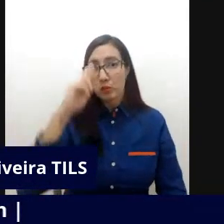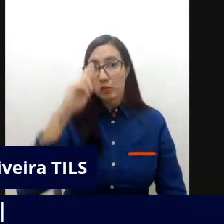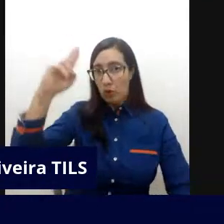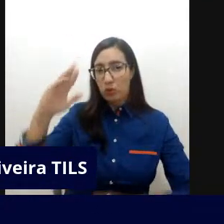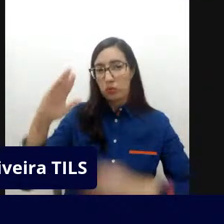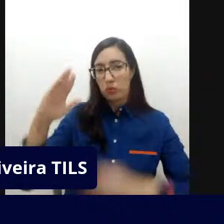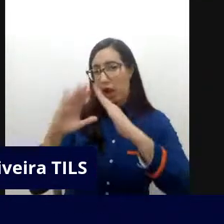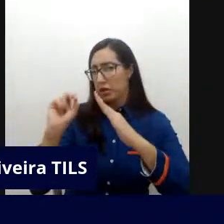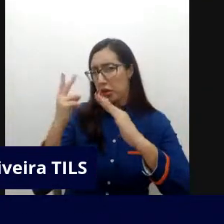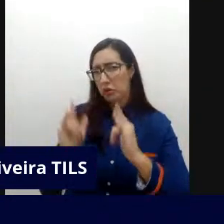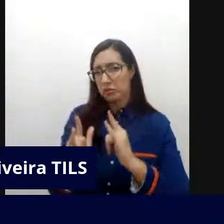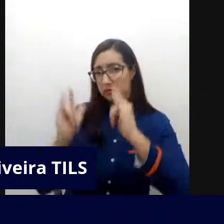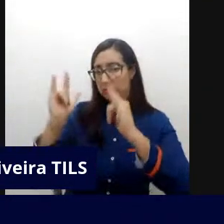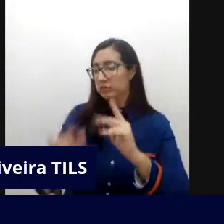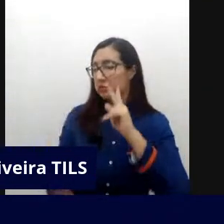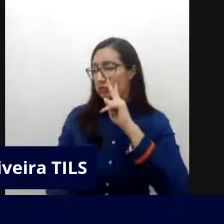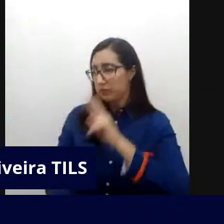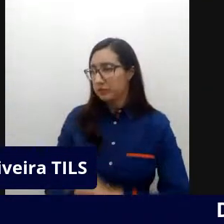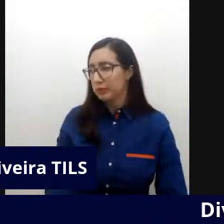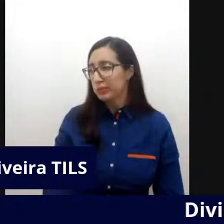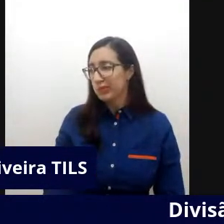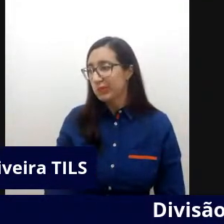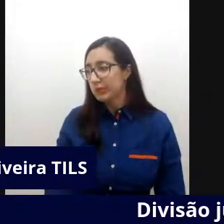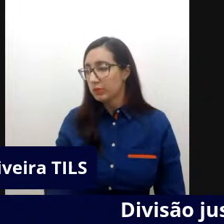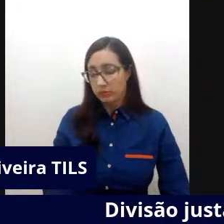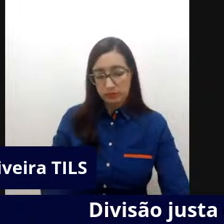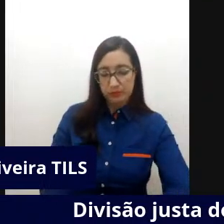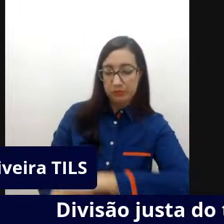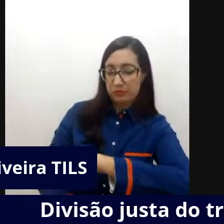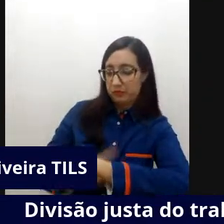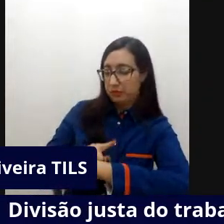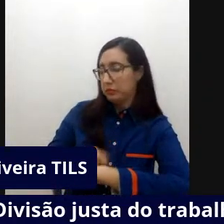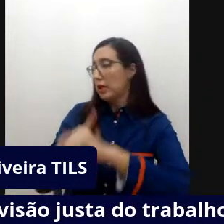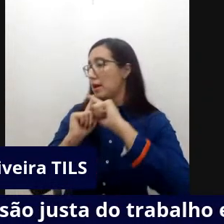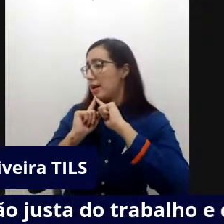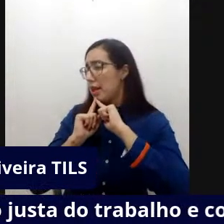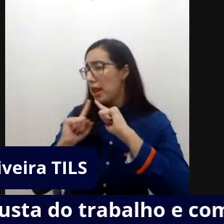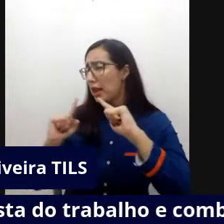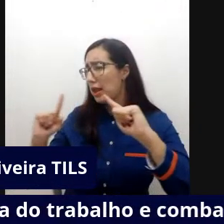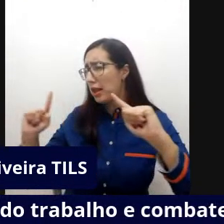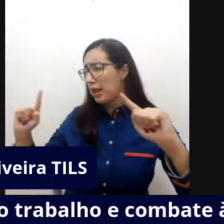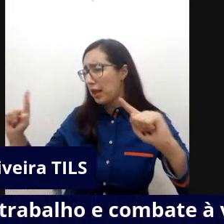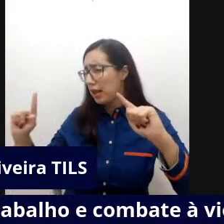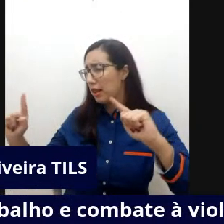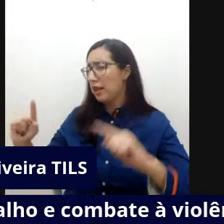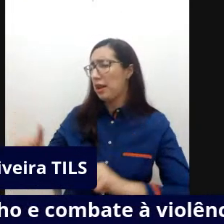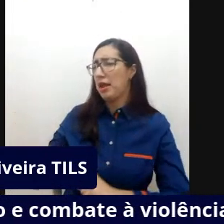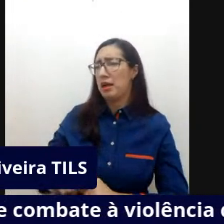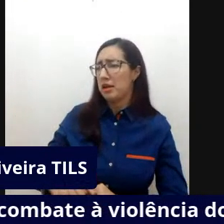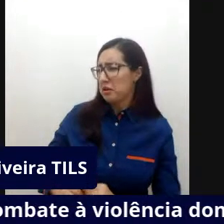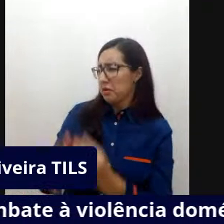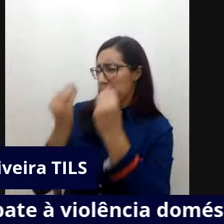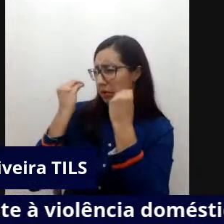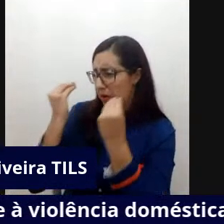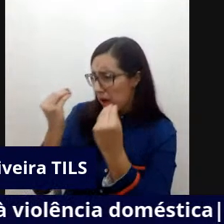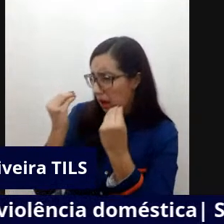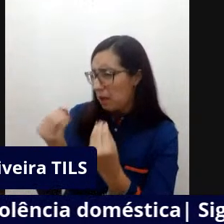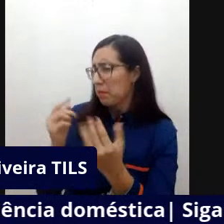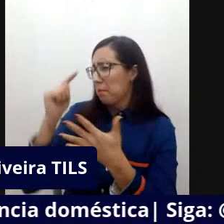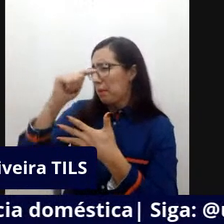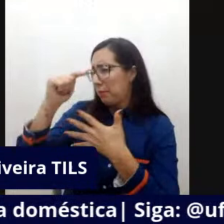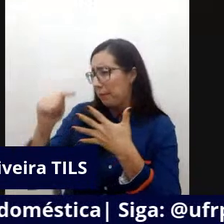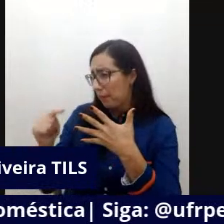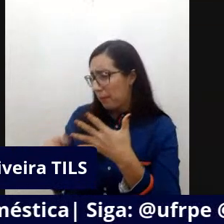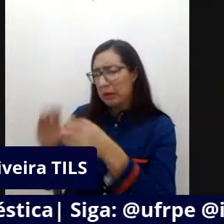sofrem assédio sexual. Então, o trabalho doméstico, eu não posso falar de outros países, né?